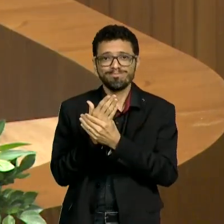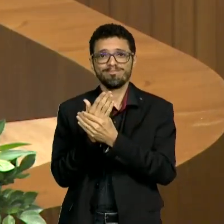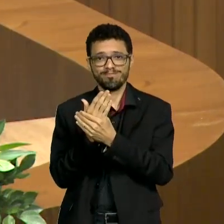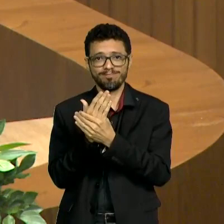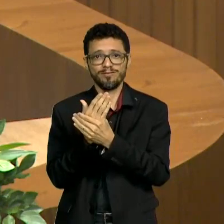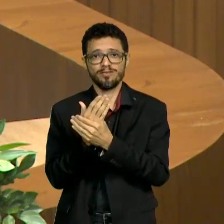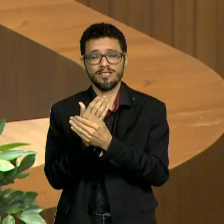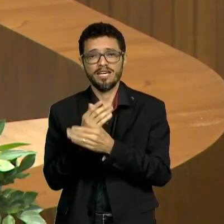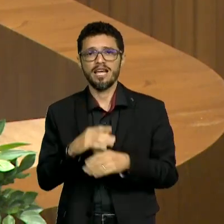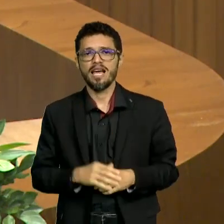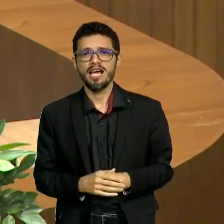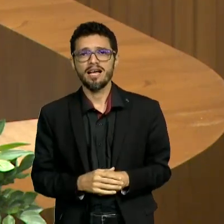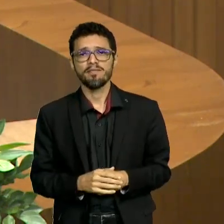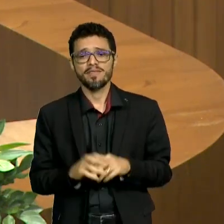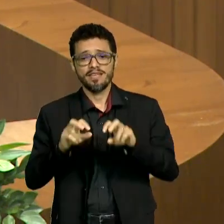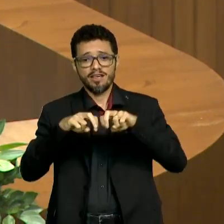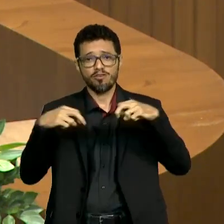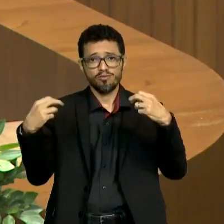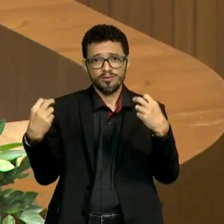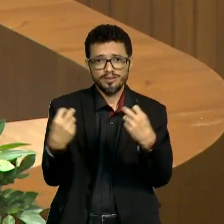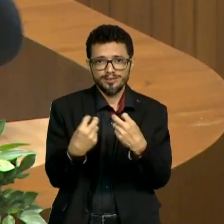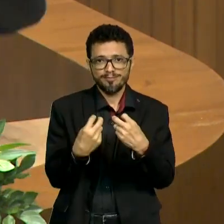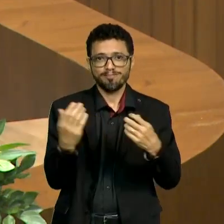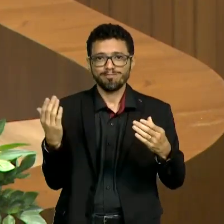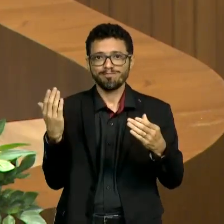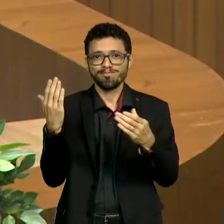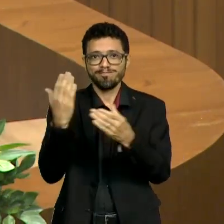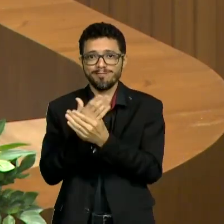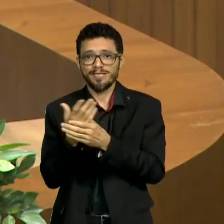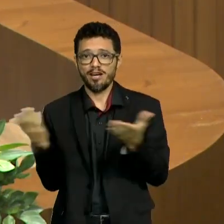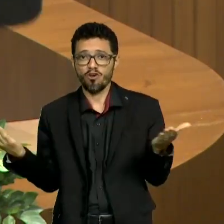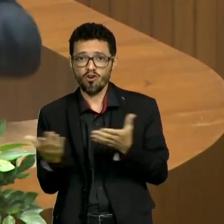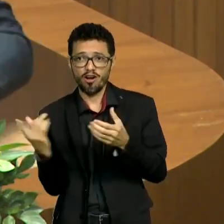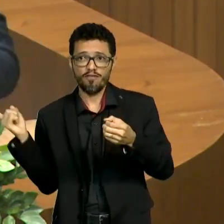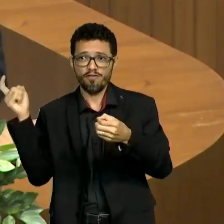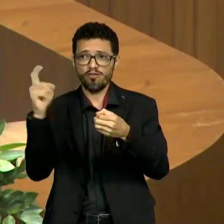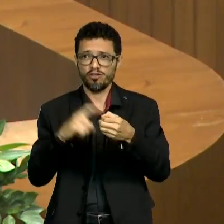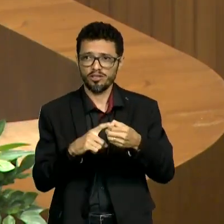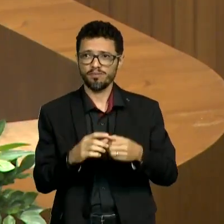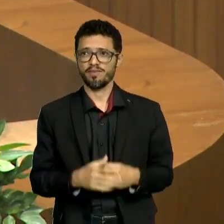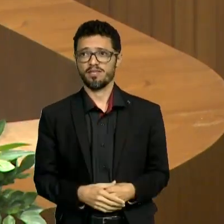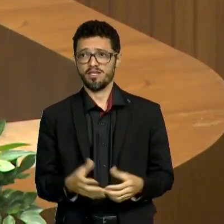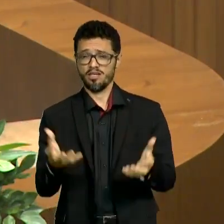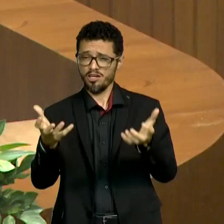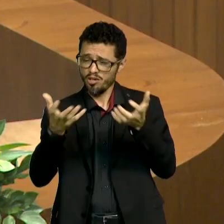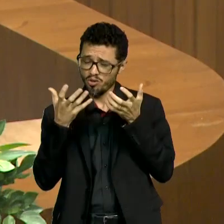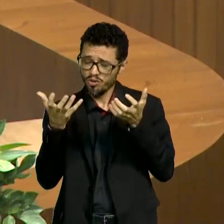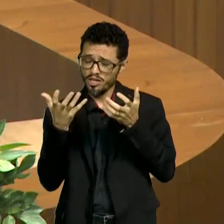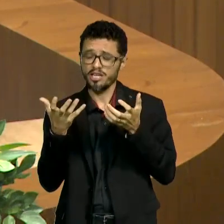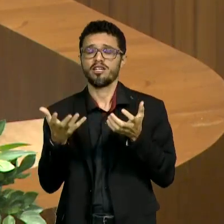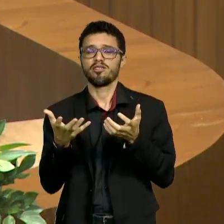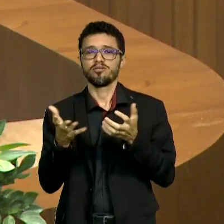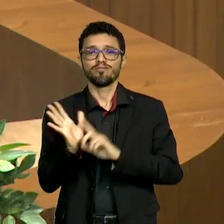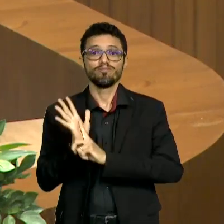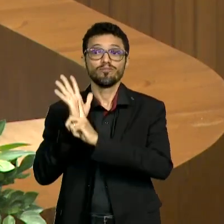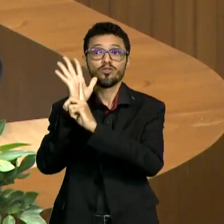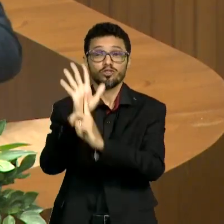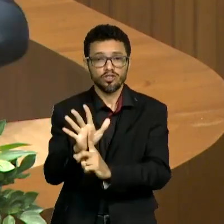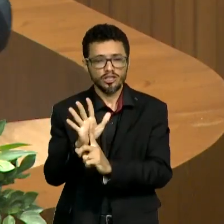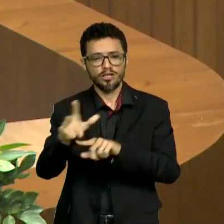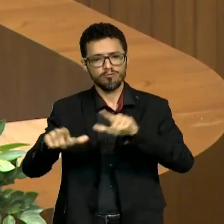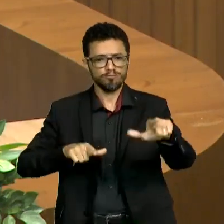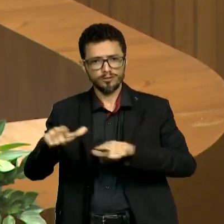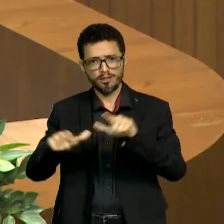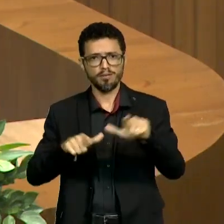e a comissão processante retorna. Eu quero dar notoriedade a esse trabalho e desejar boa sorte